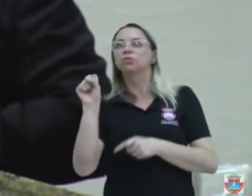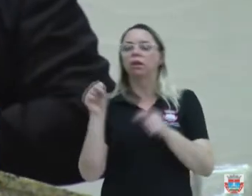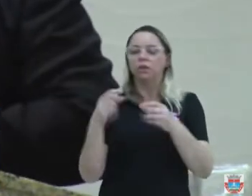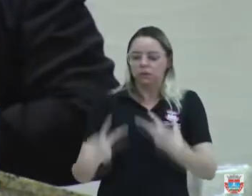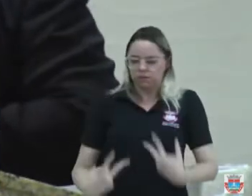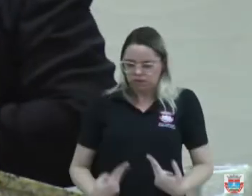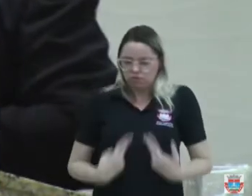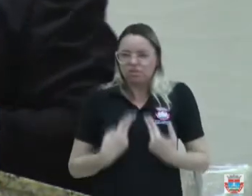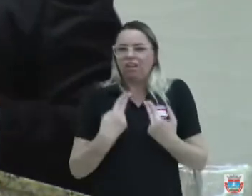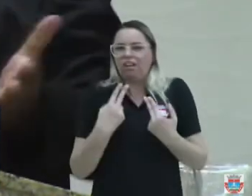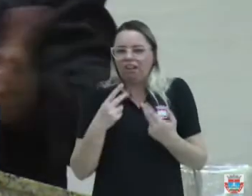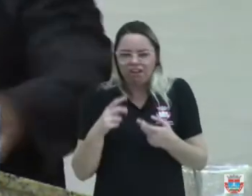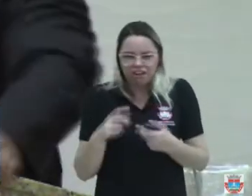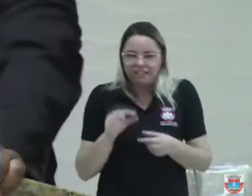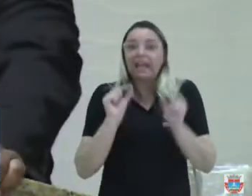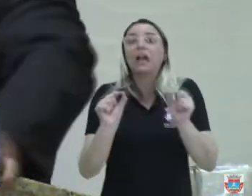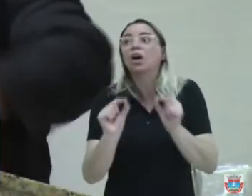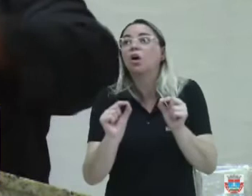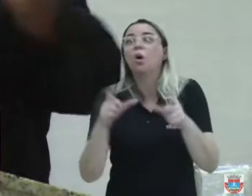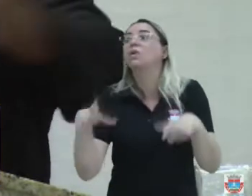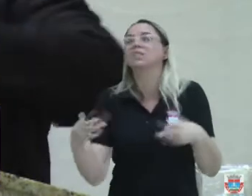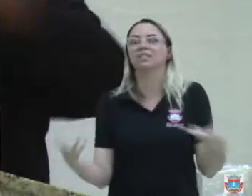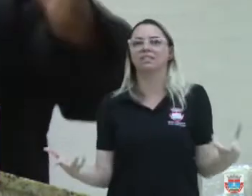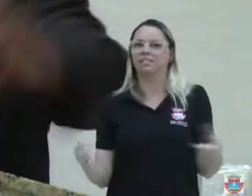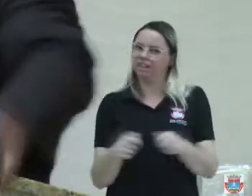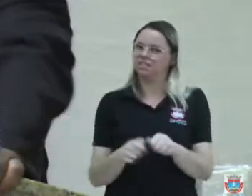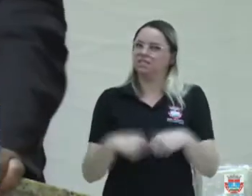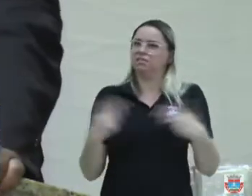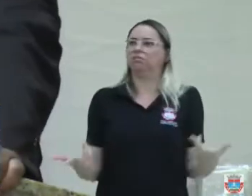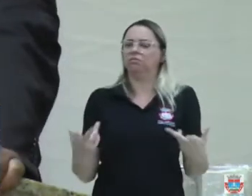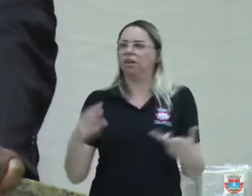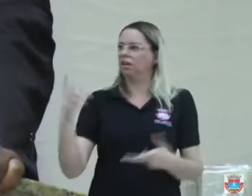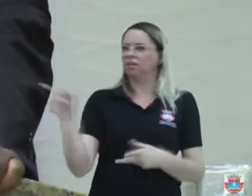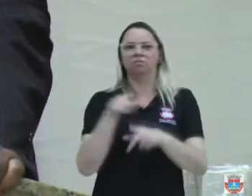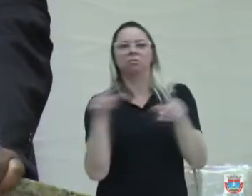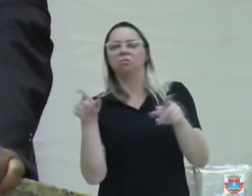Una? Até hoje ninguém não respondeu, ninguém deu uma resposta.